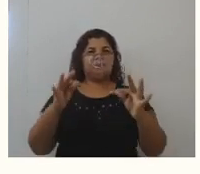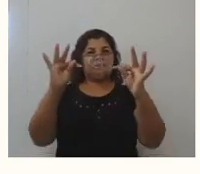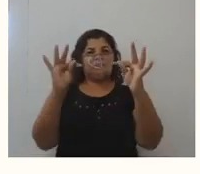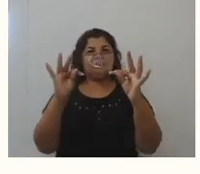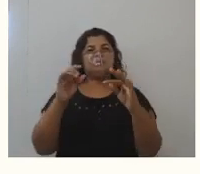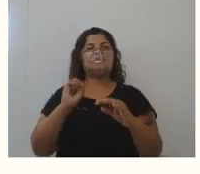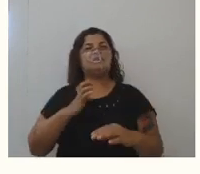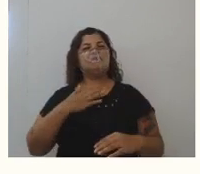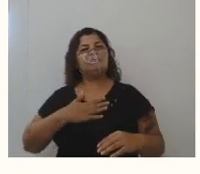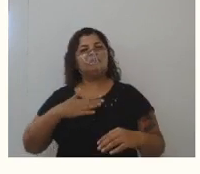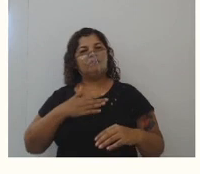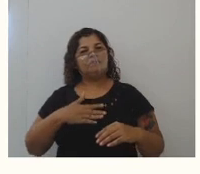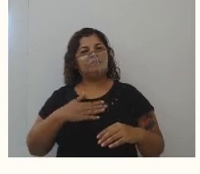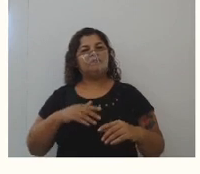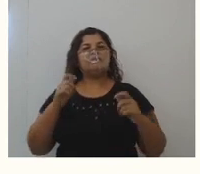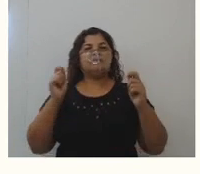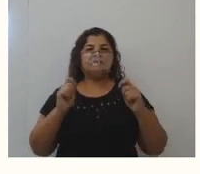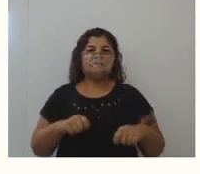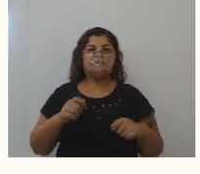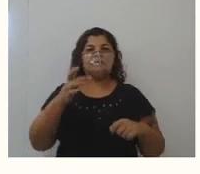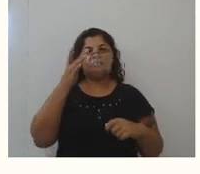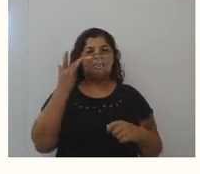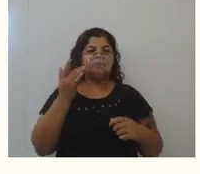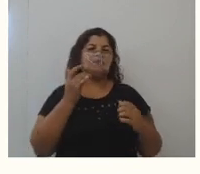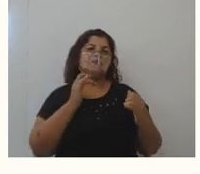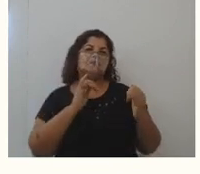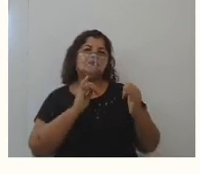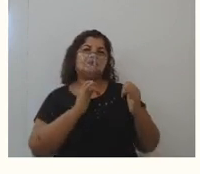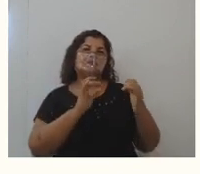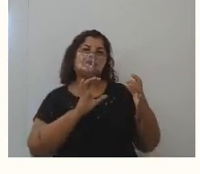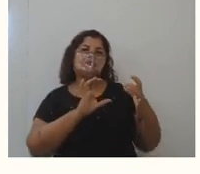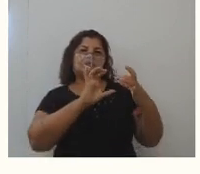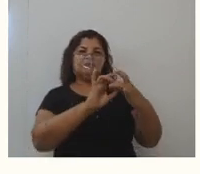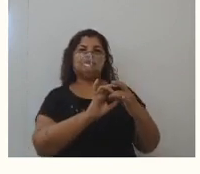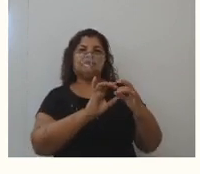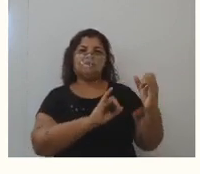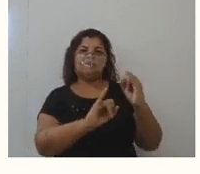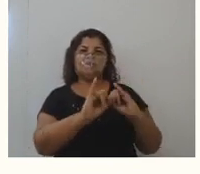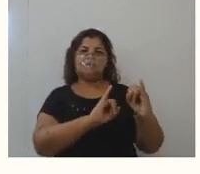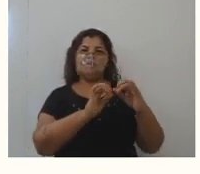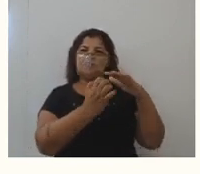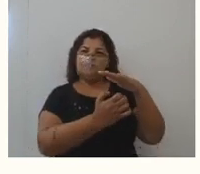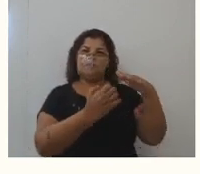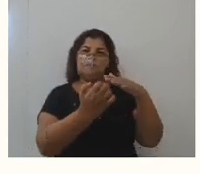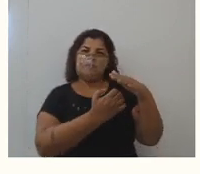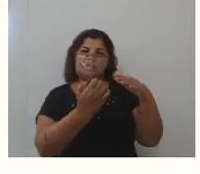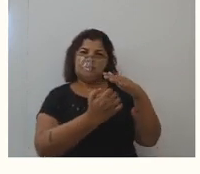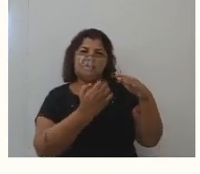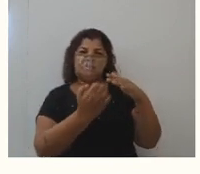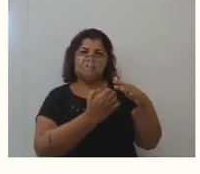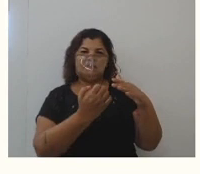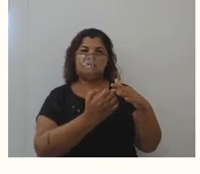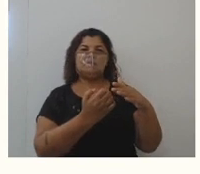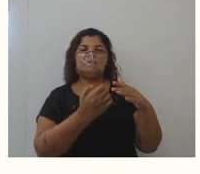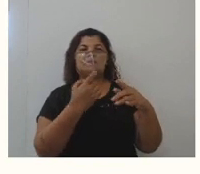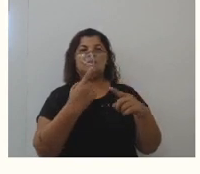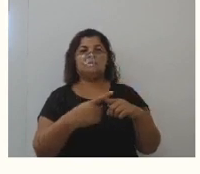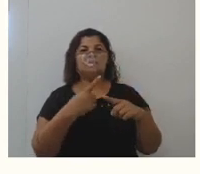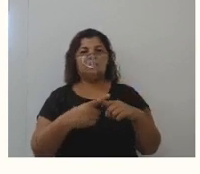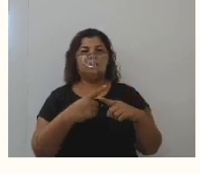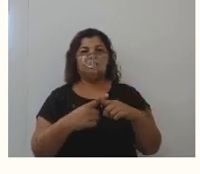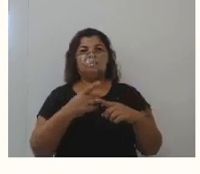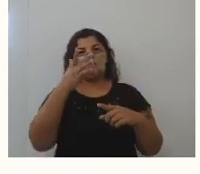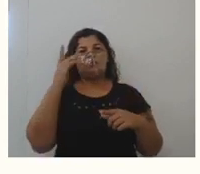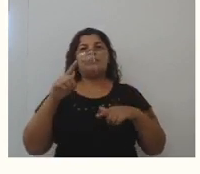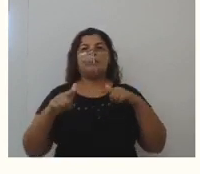de descanso os trabalhadores permaneçam ligados à empresa, mesmo não exercendo diretamente suas atividades profissionais. O trabalhador